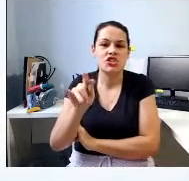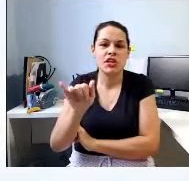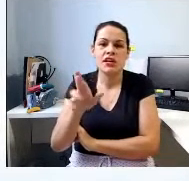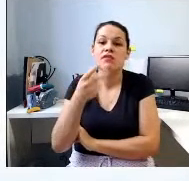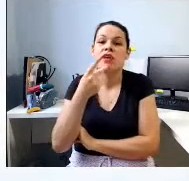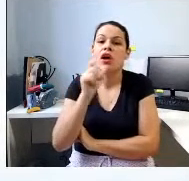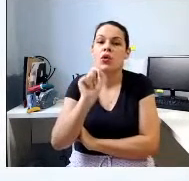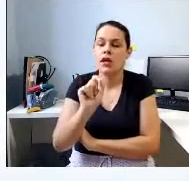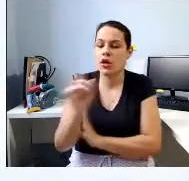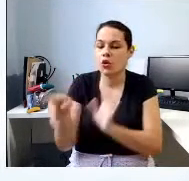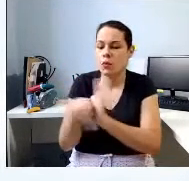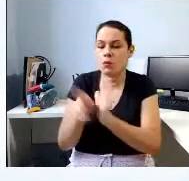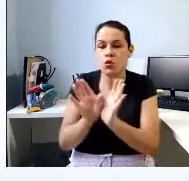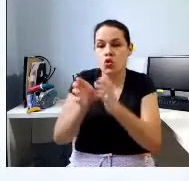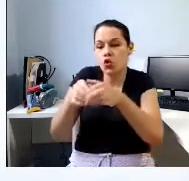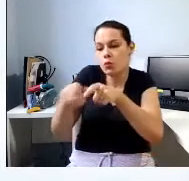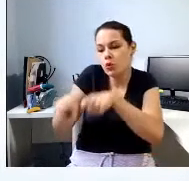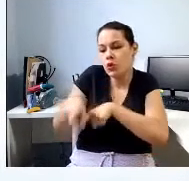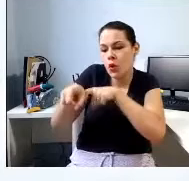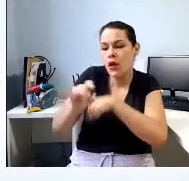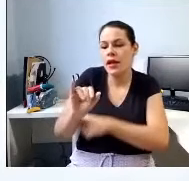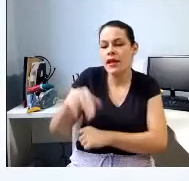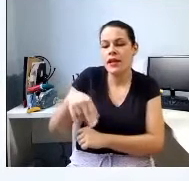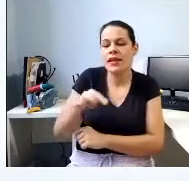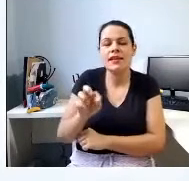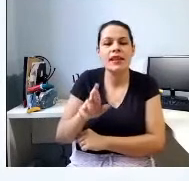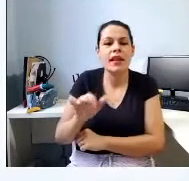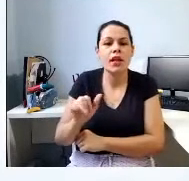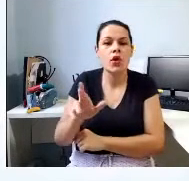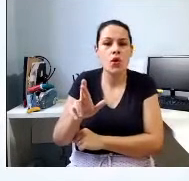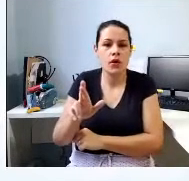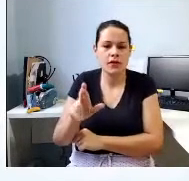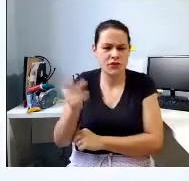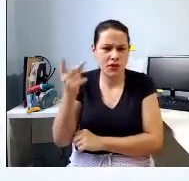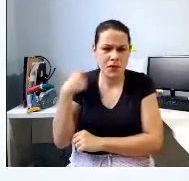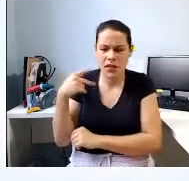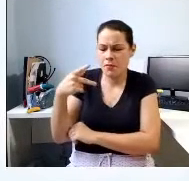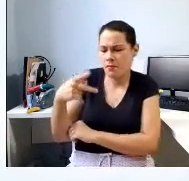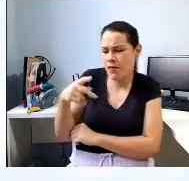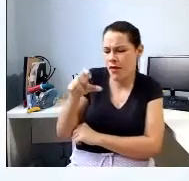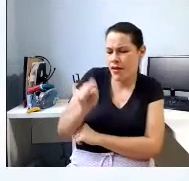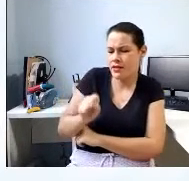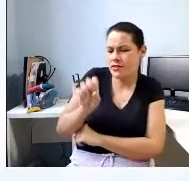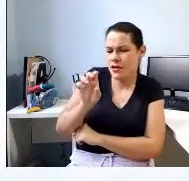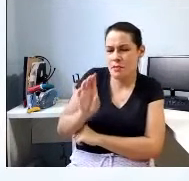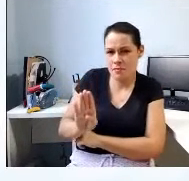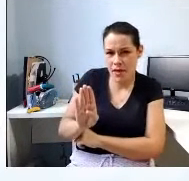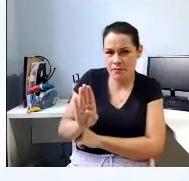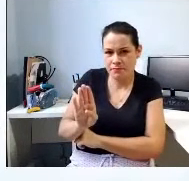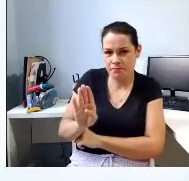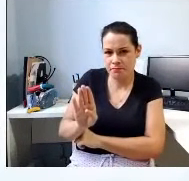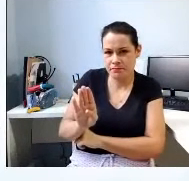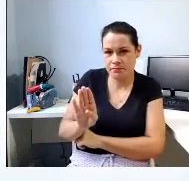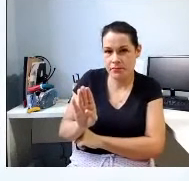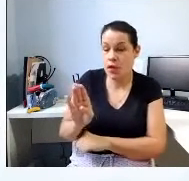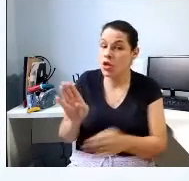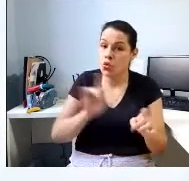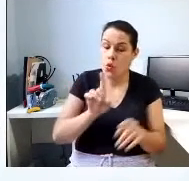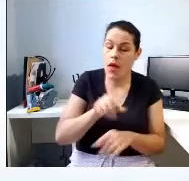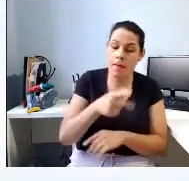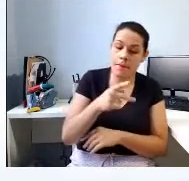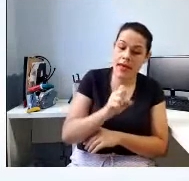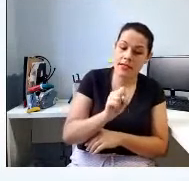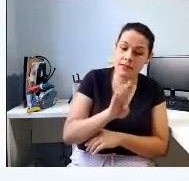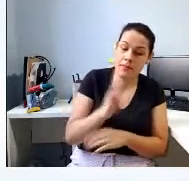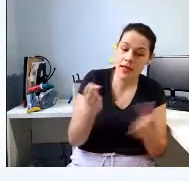de 50, o partido do interior era o PSB, que inclusive elegeu, não o PSB atual, é lógico,